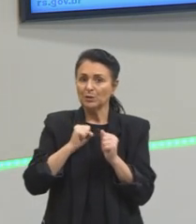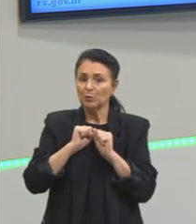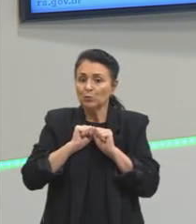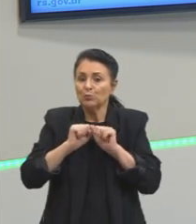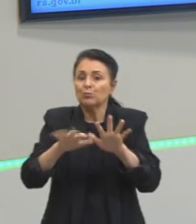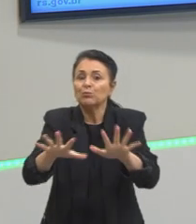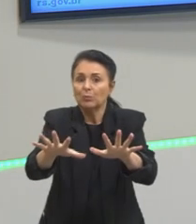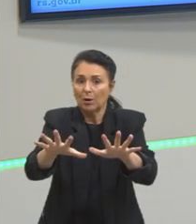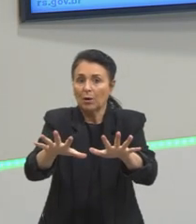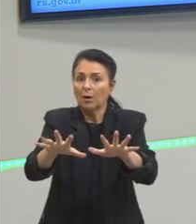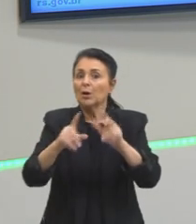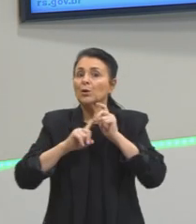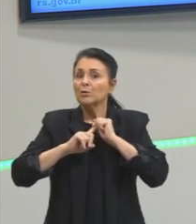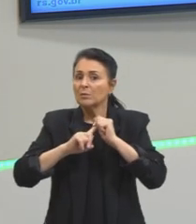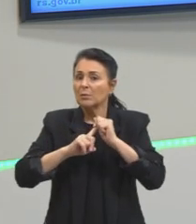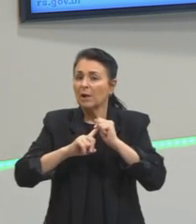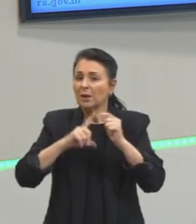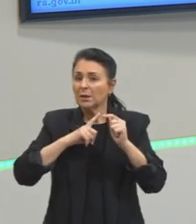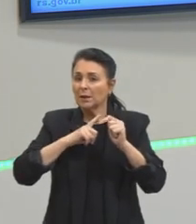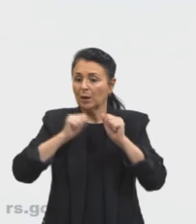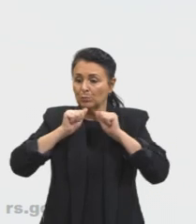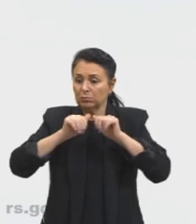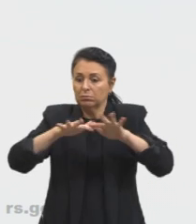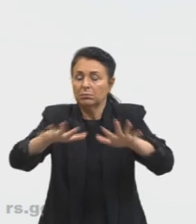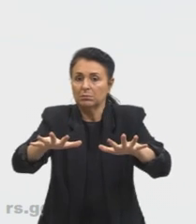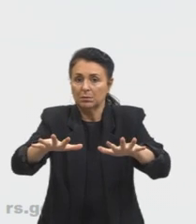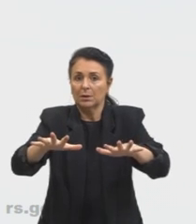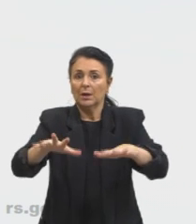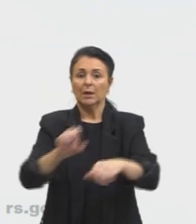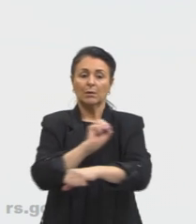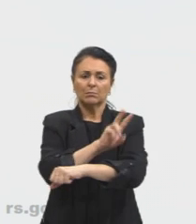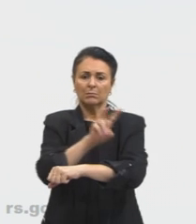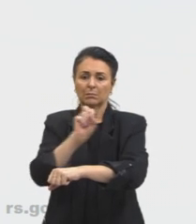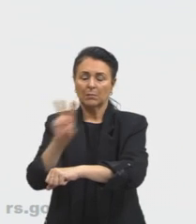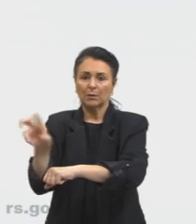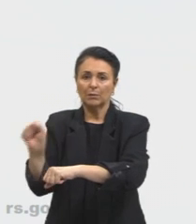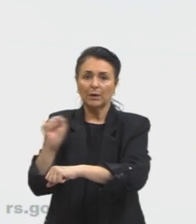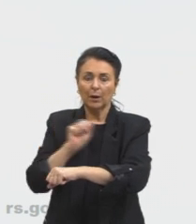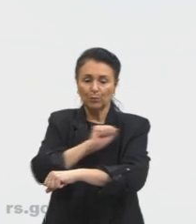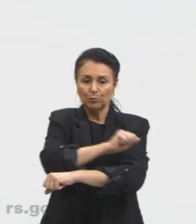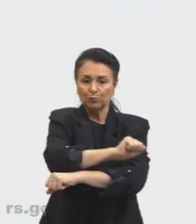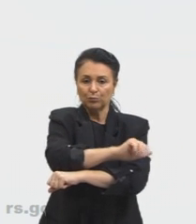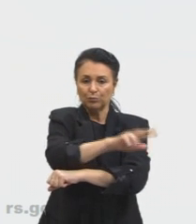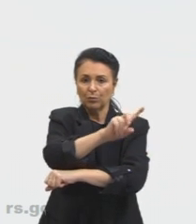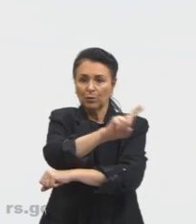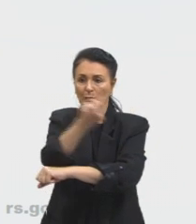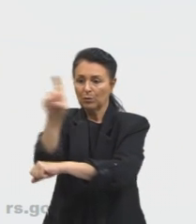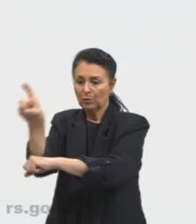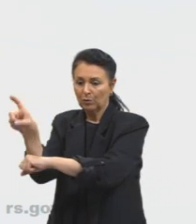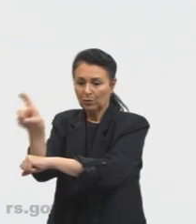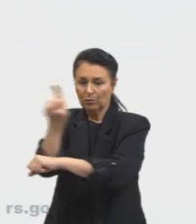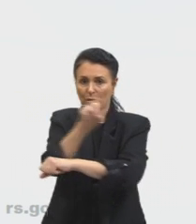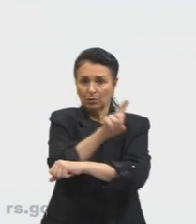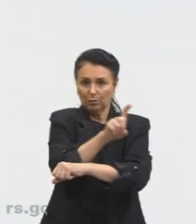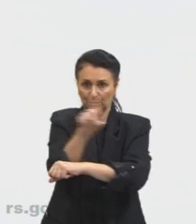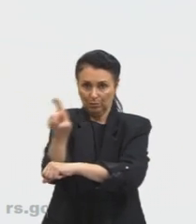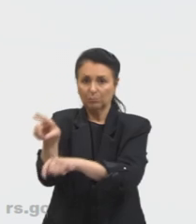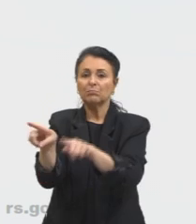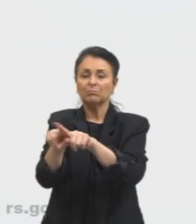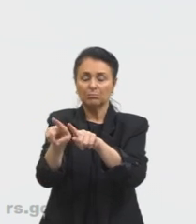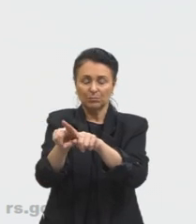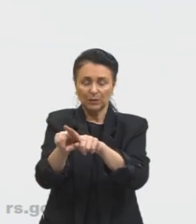principais contaminantes que nós temos hoje tá agrotóxicos e fertilizantes né então acaba tendo aí